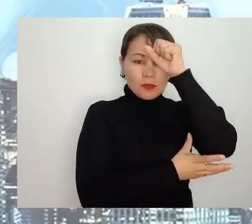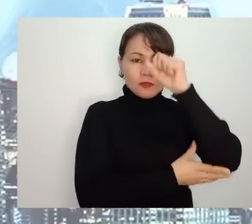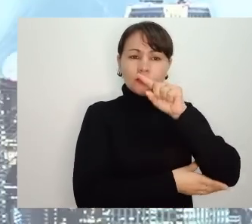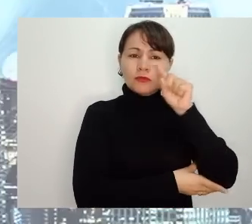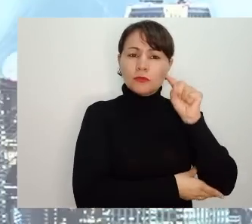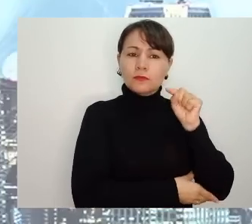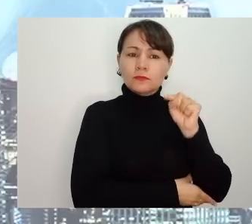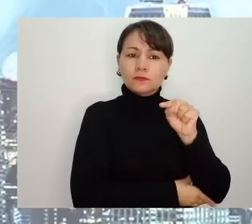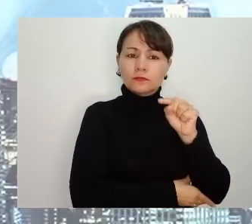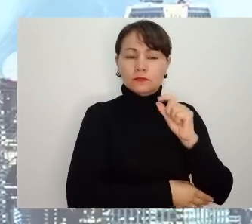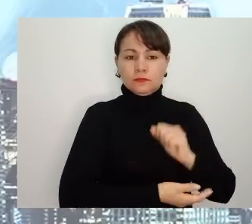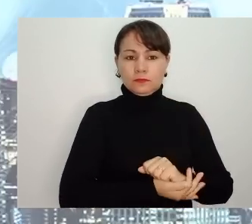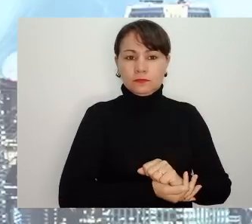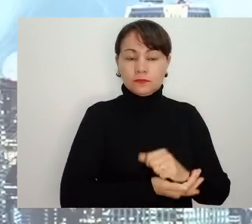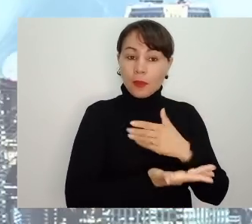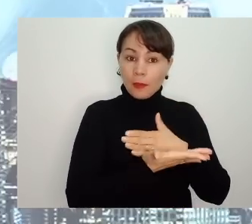aprende?